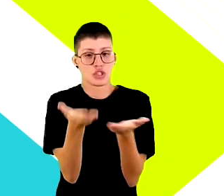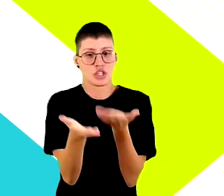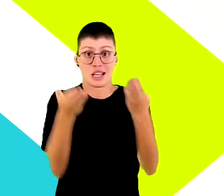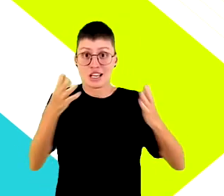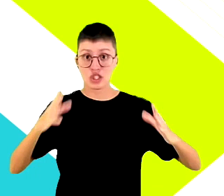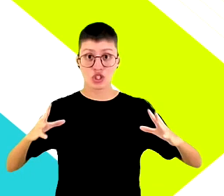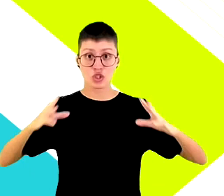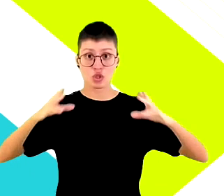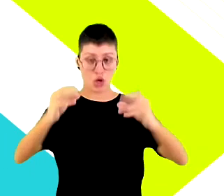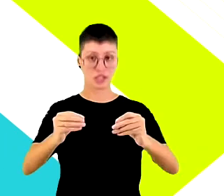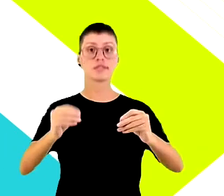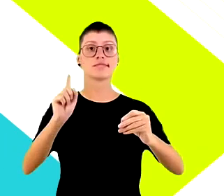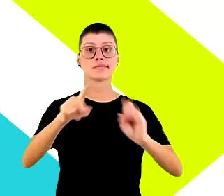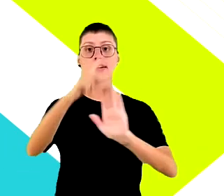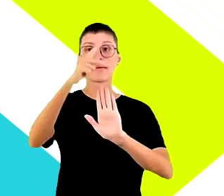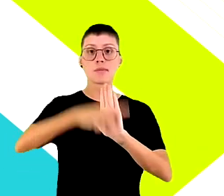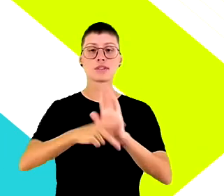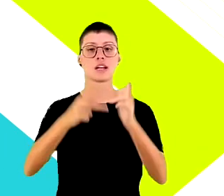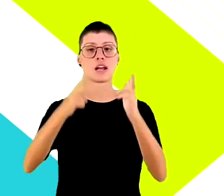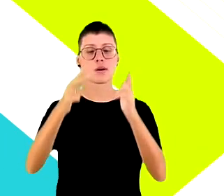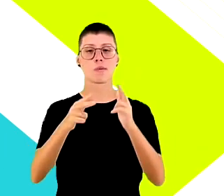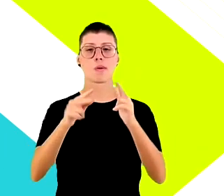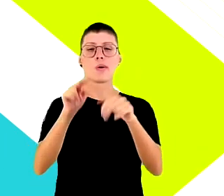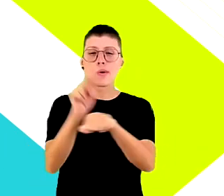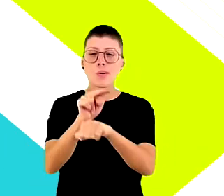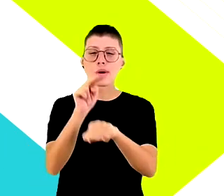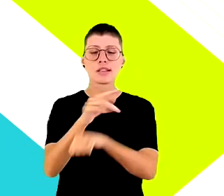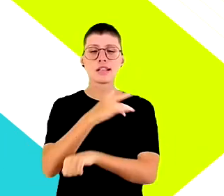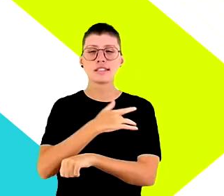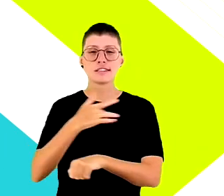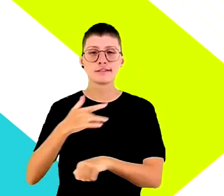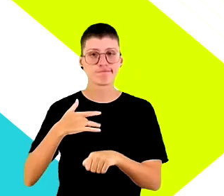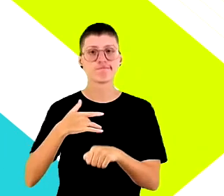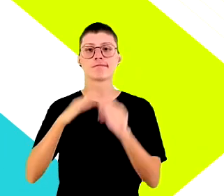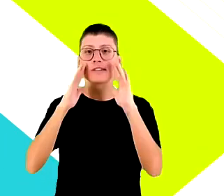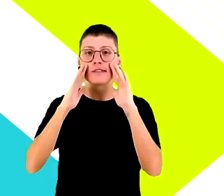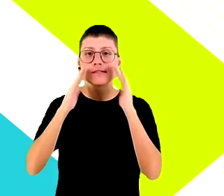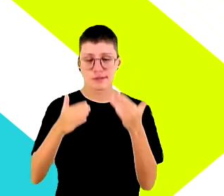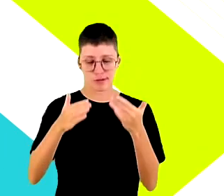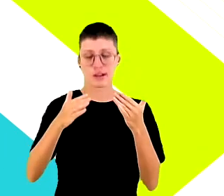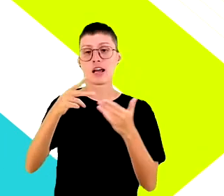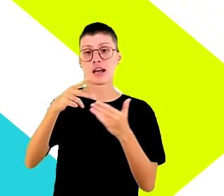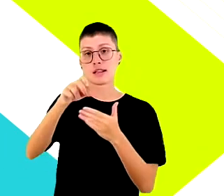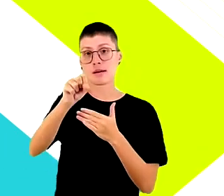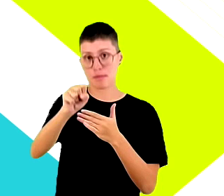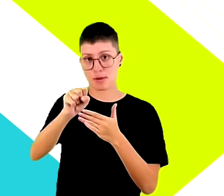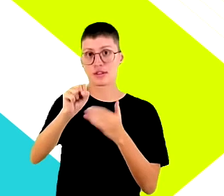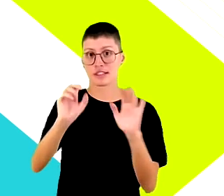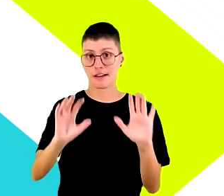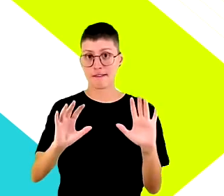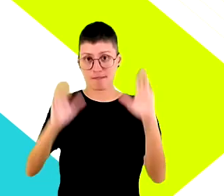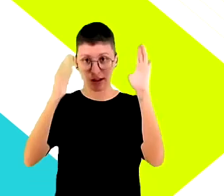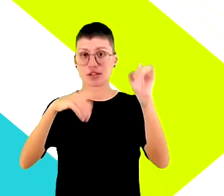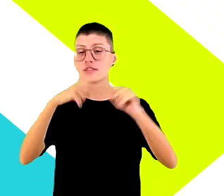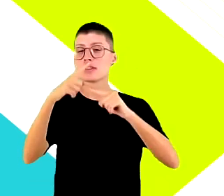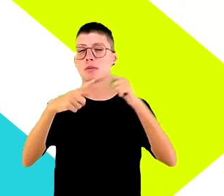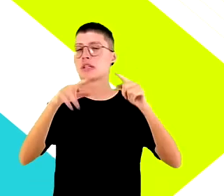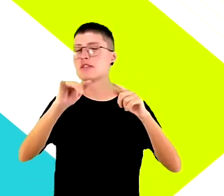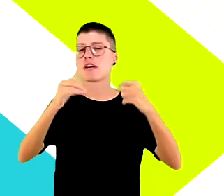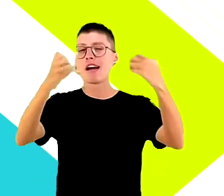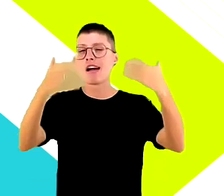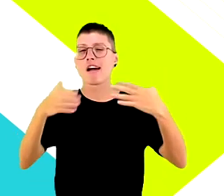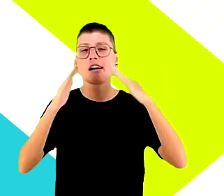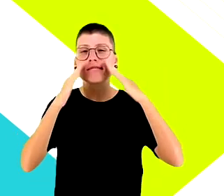e é um projeto de cuidado de saúde focado em pré, per e pós-evento. Então eu vou falar um pouquinho depois, mas aqui a gente está focado nos casos